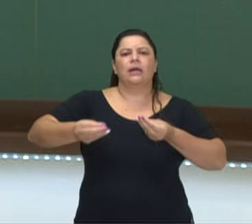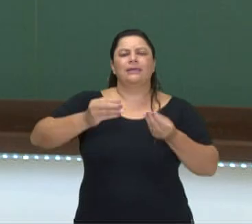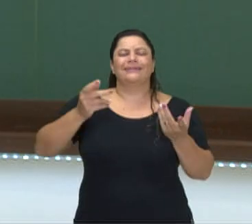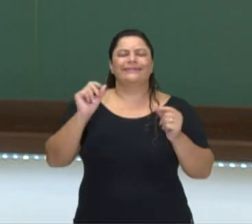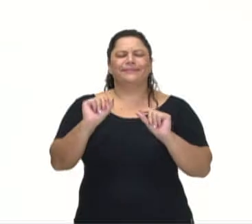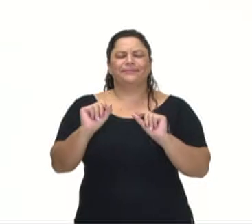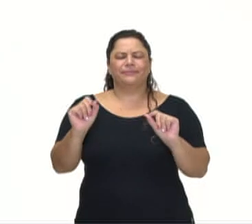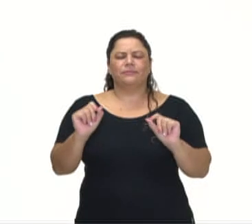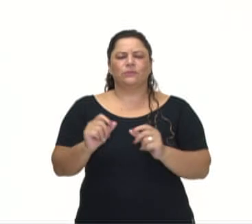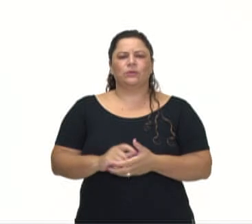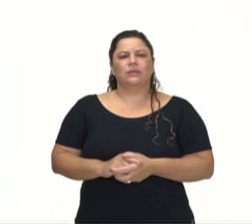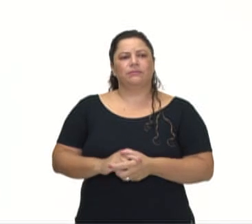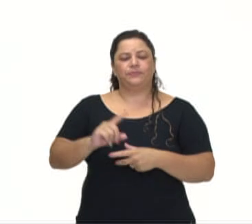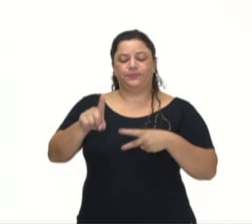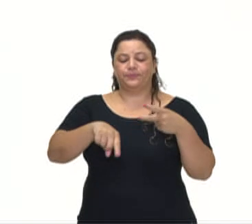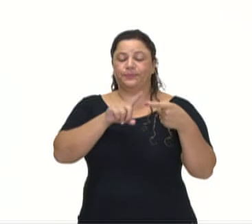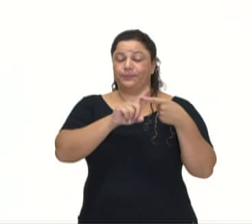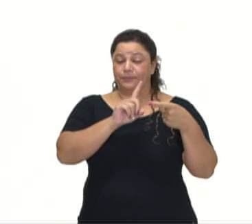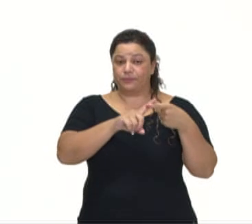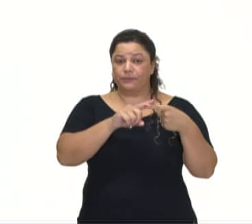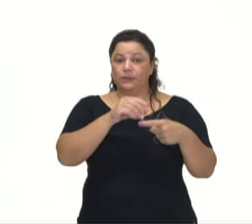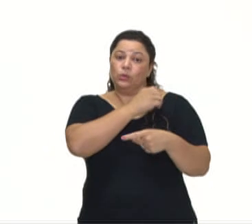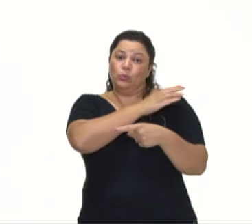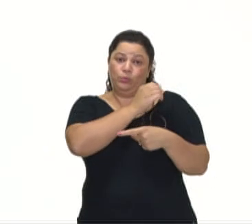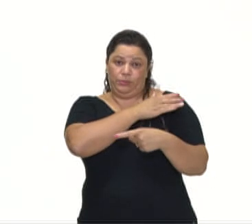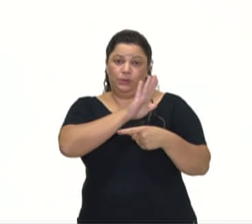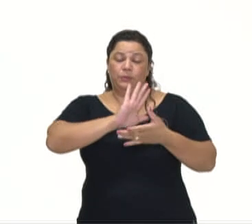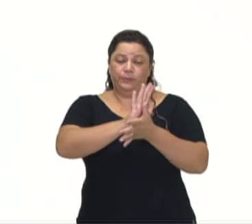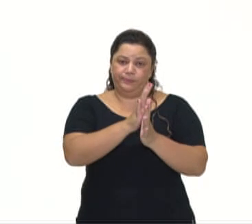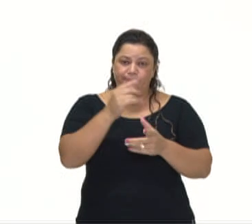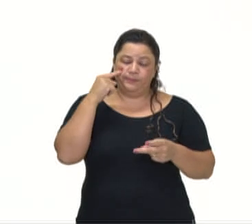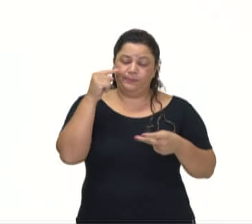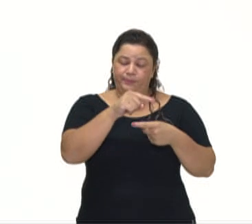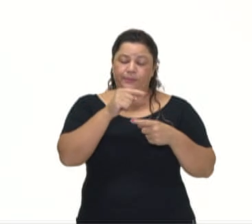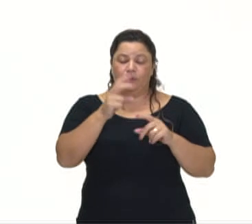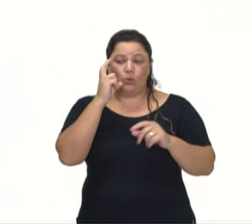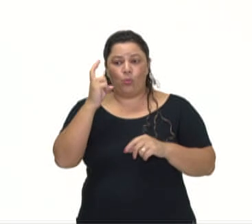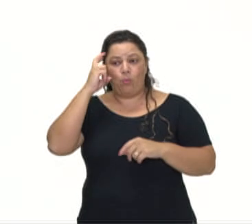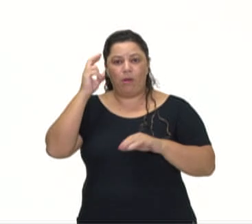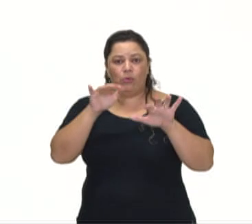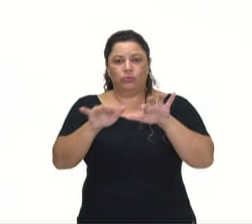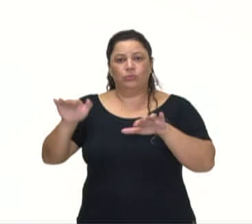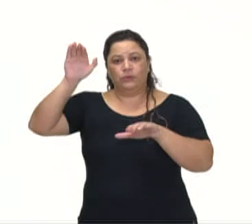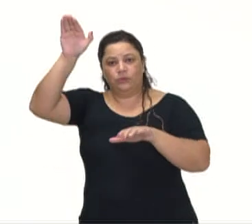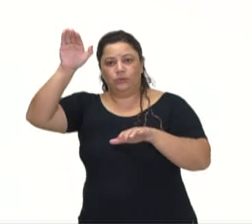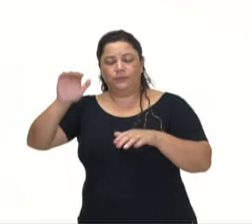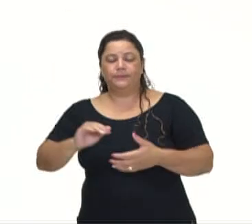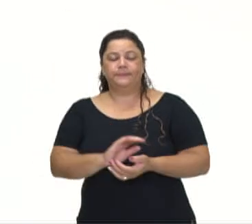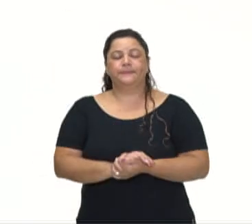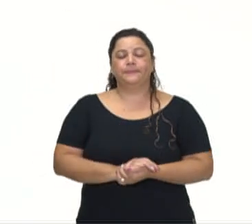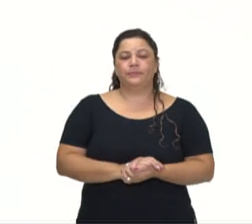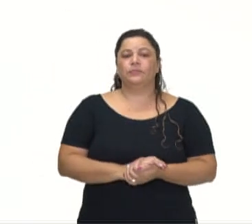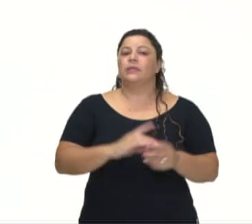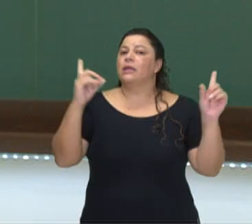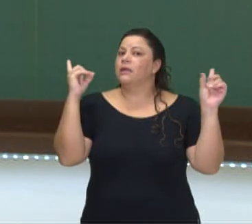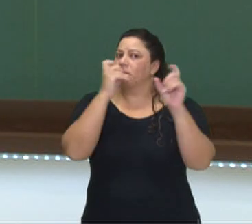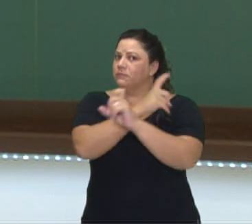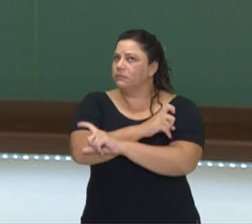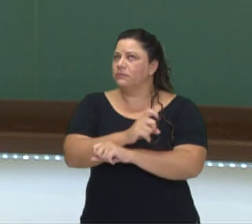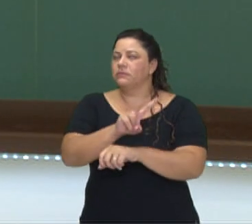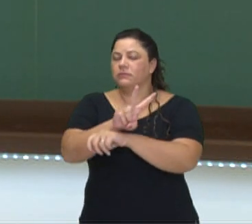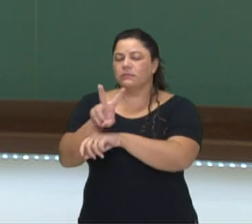diversidade, né? A discriminação de uma cultura sobre a outra e a dificuldade de